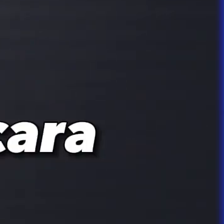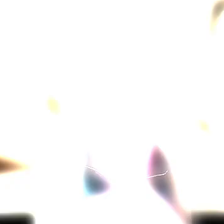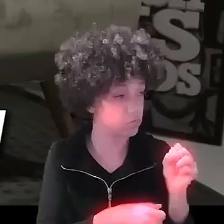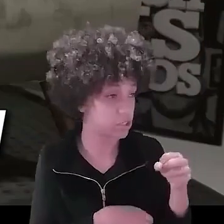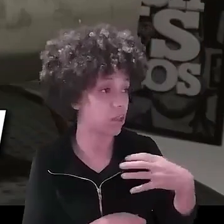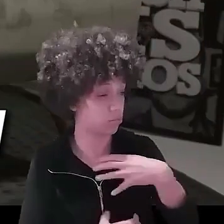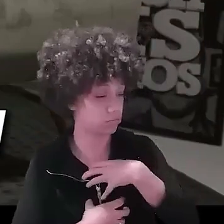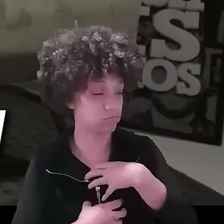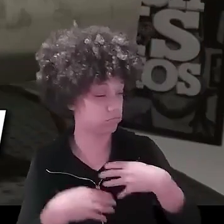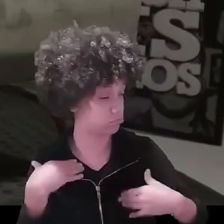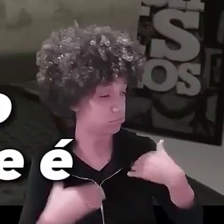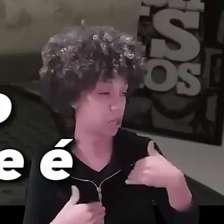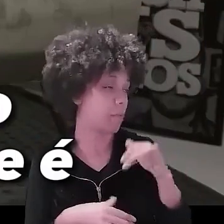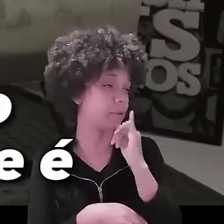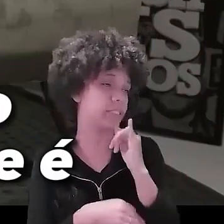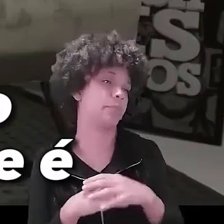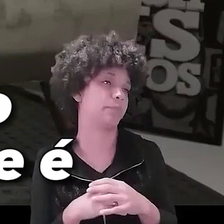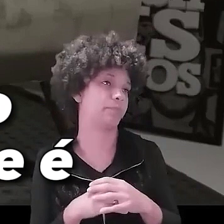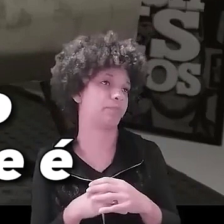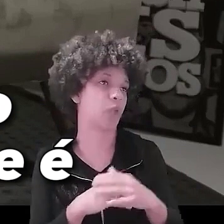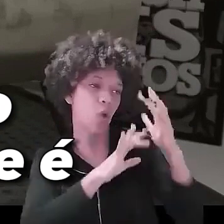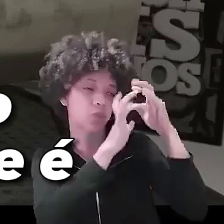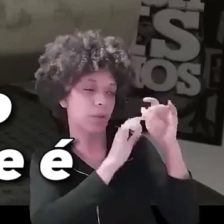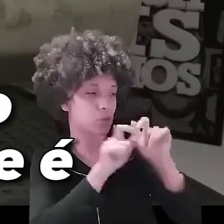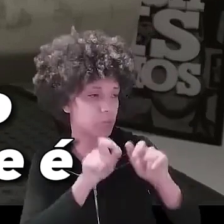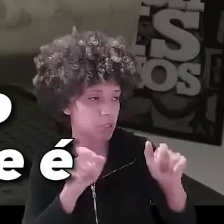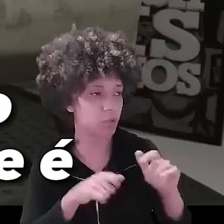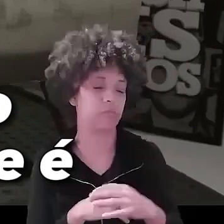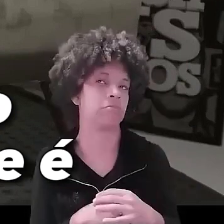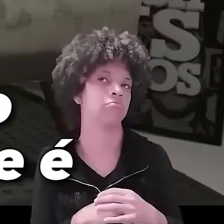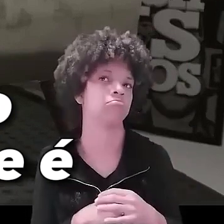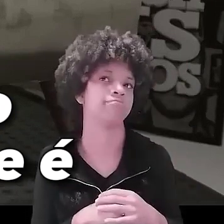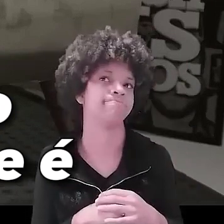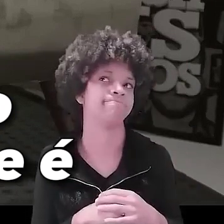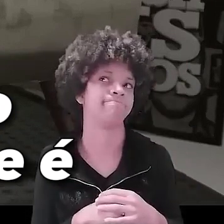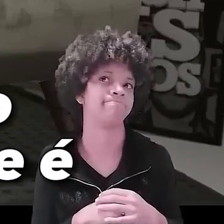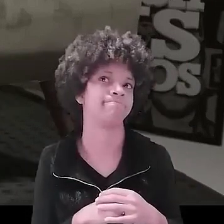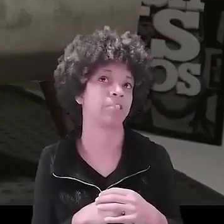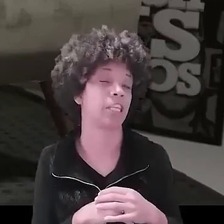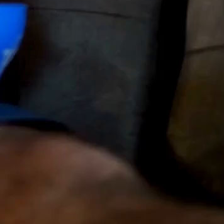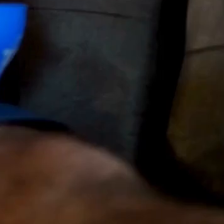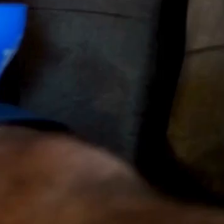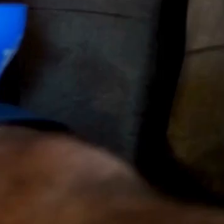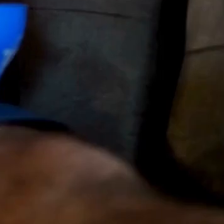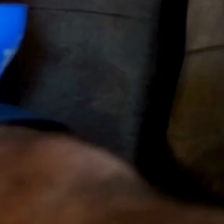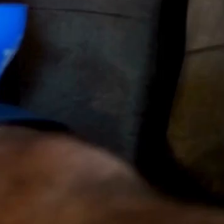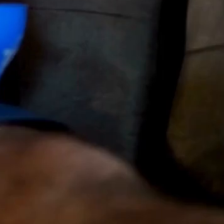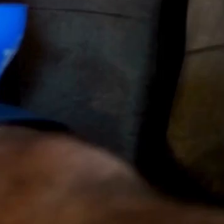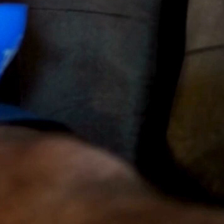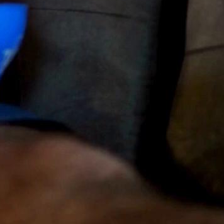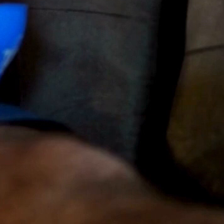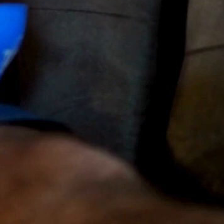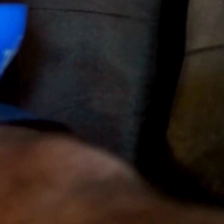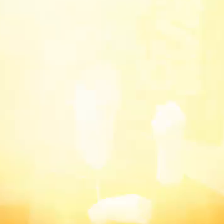vícios, cara, inclusive comportamental. Se você pegar, por exemplo, o cérebro de uma pessoa que fuma cigarro,